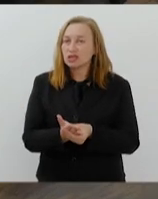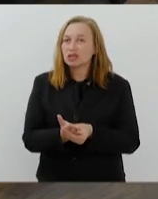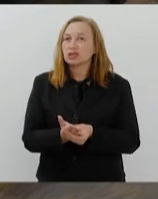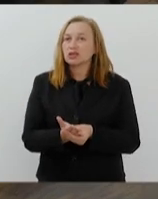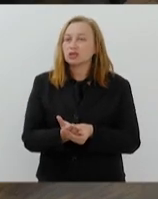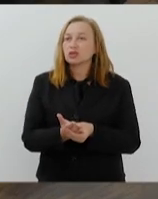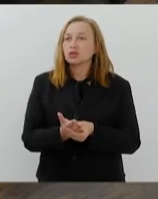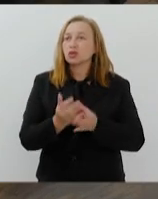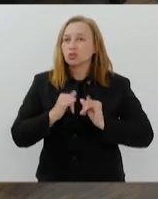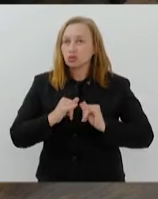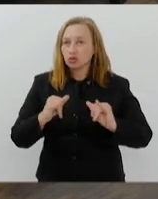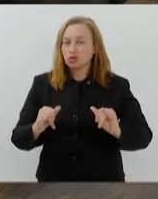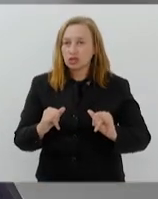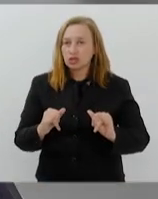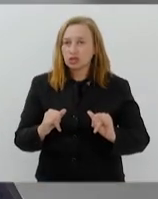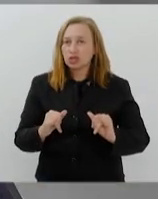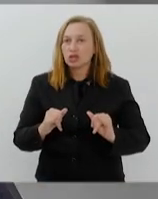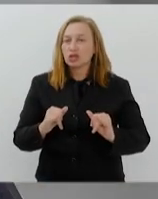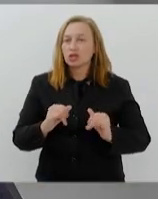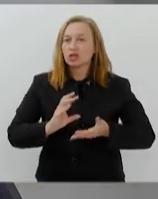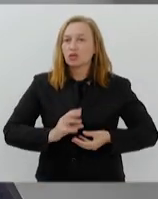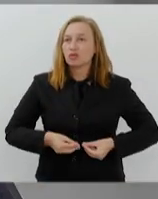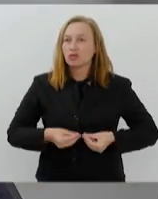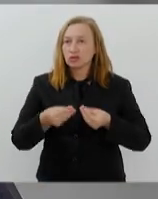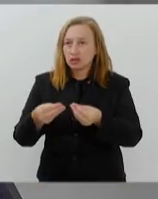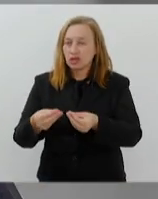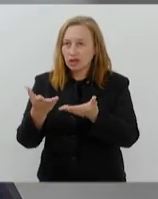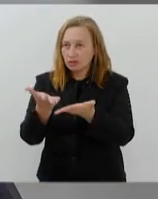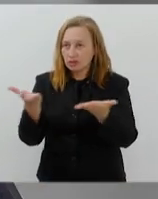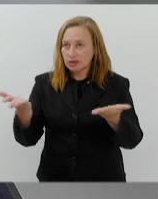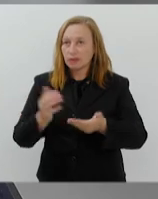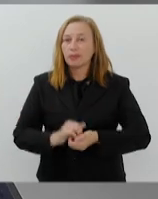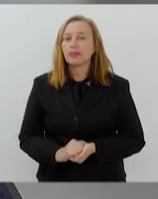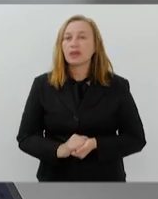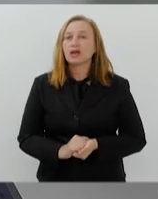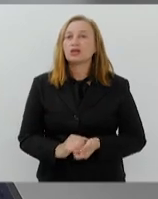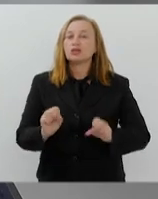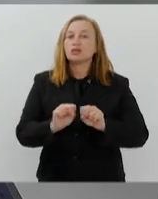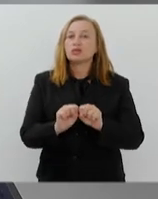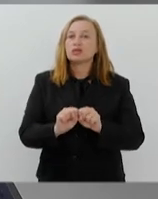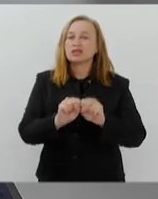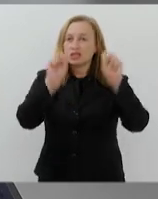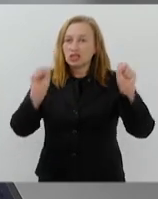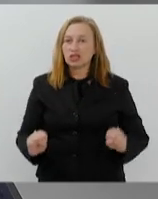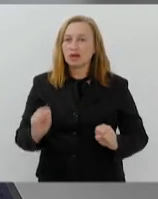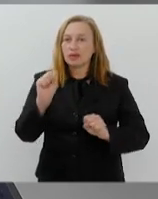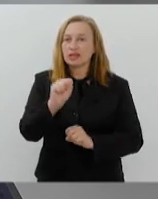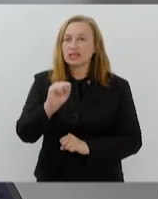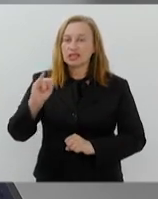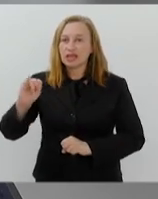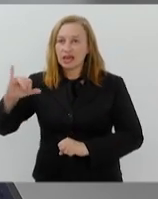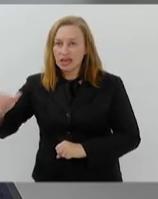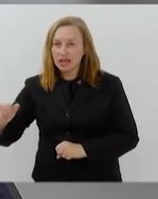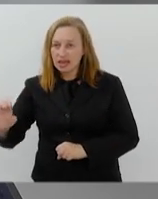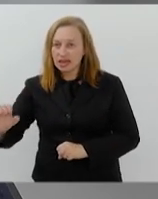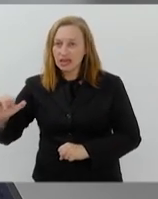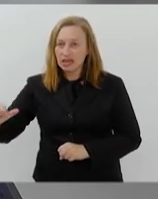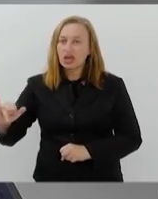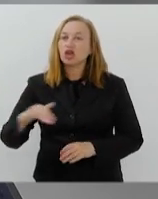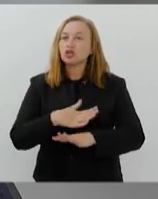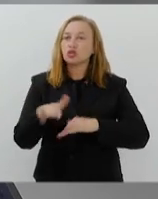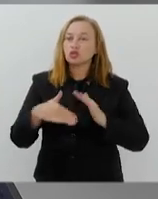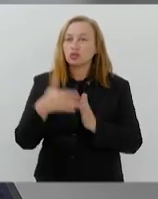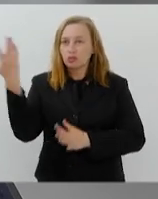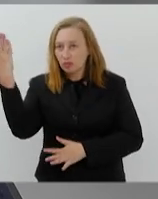Publicidade que eu vou colocar aqui depois à disposição no sistema sei nós colocamos todas as comprovações